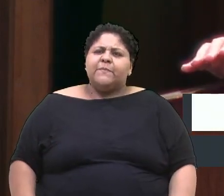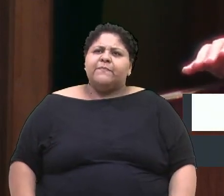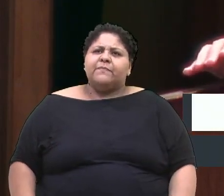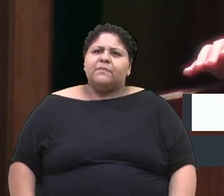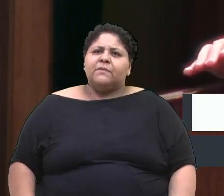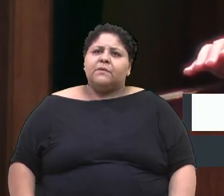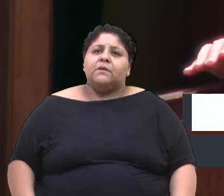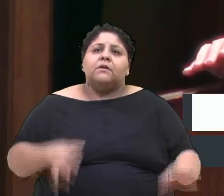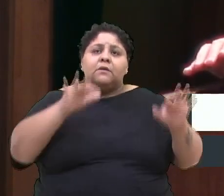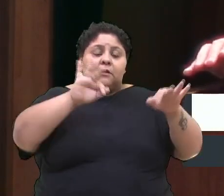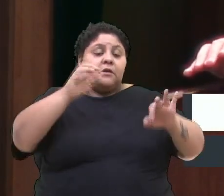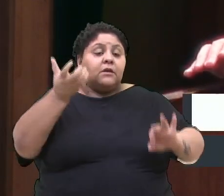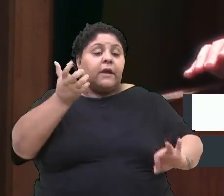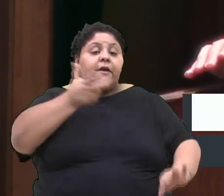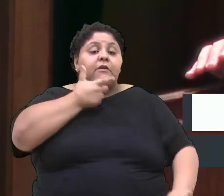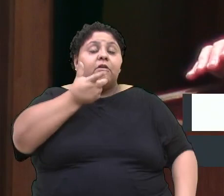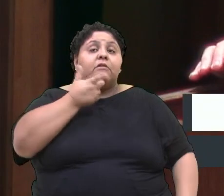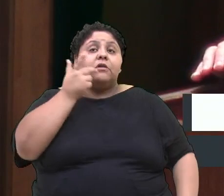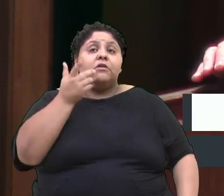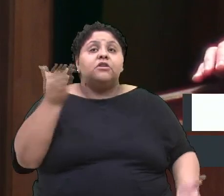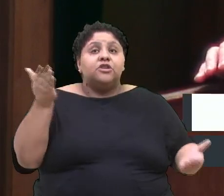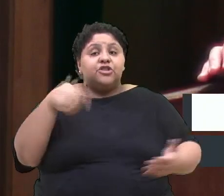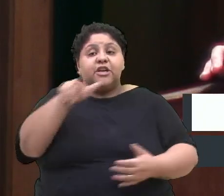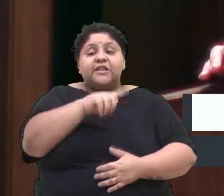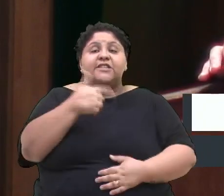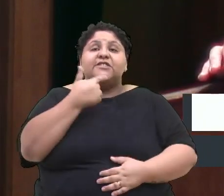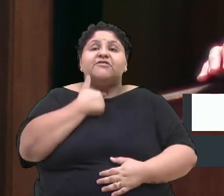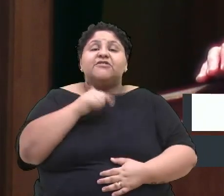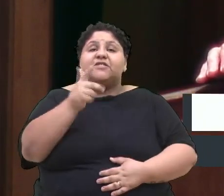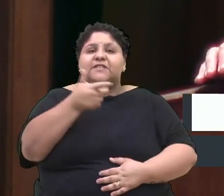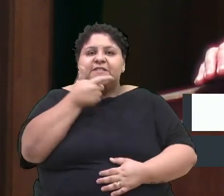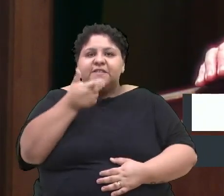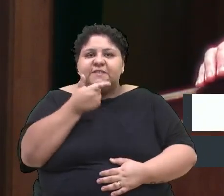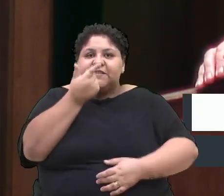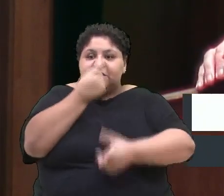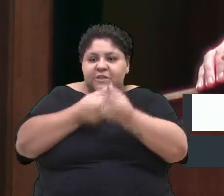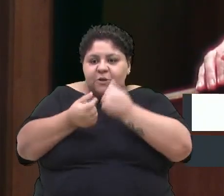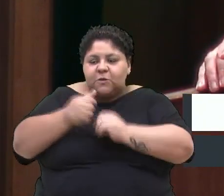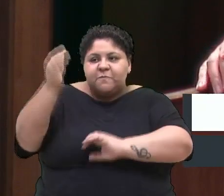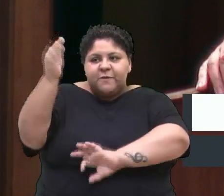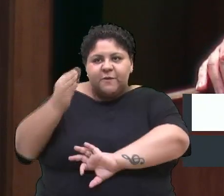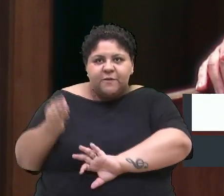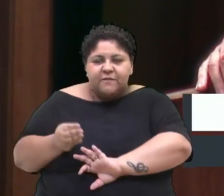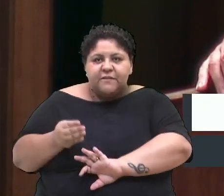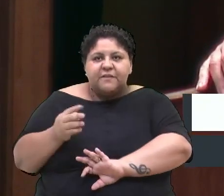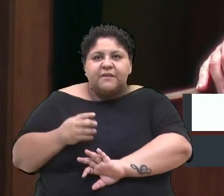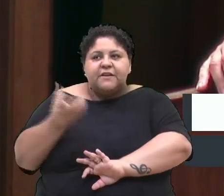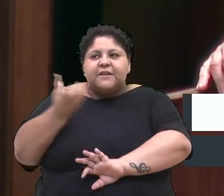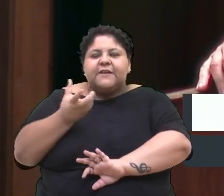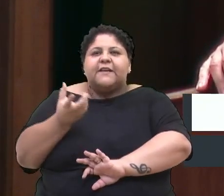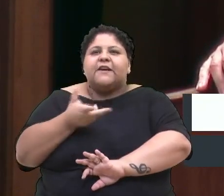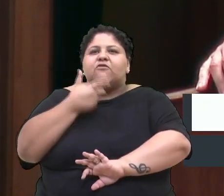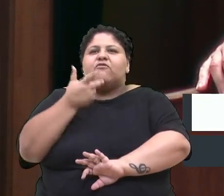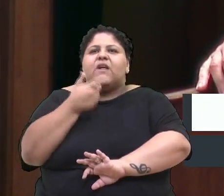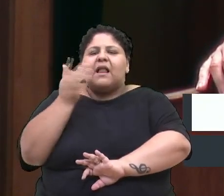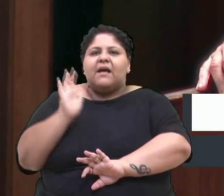Para finalizar, eu quero dizer o seguinte, já que a gente gosta aqui de falar de economia nacional, eu quero pegar uma